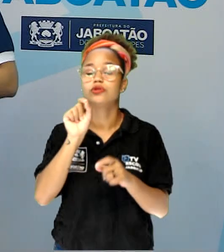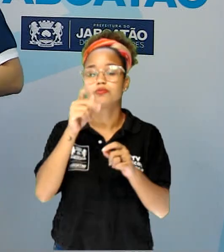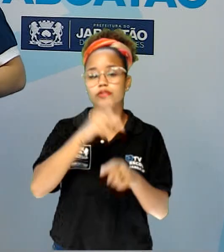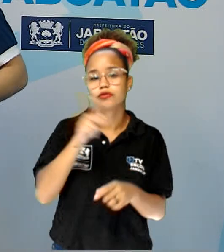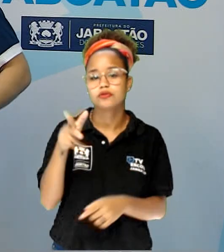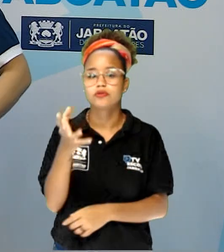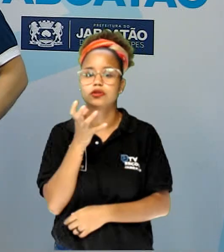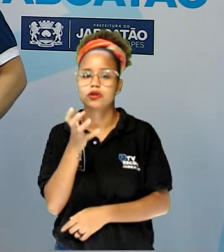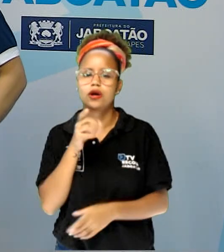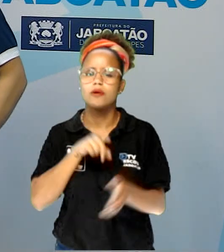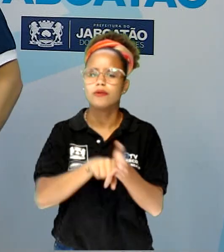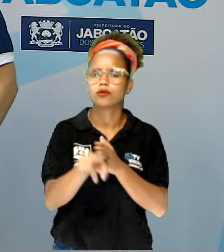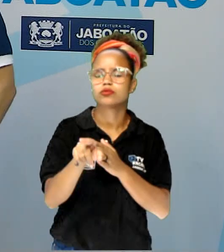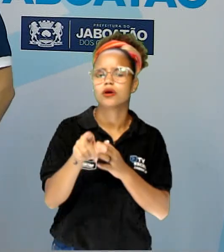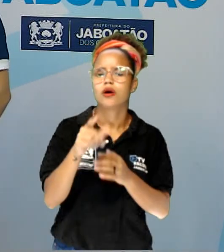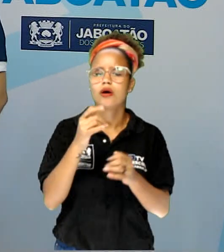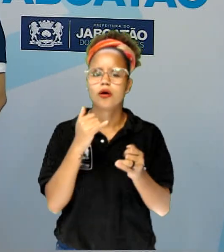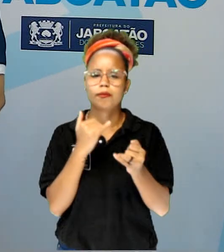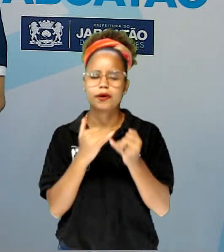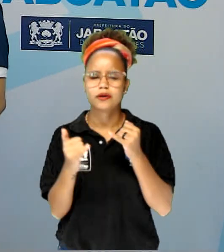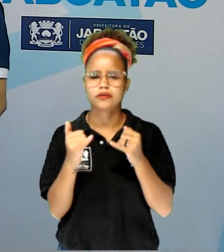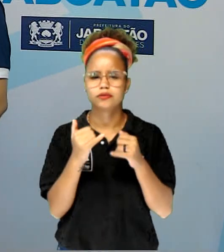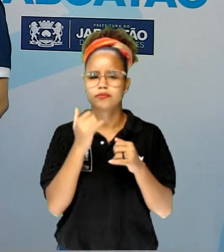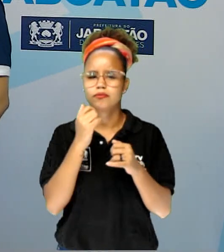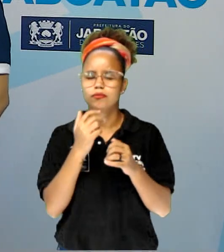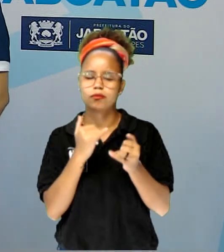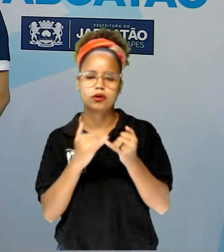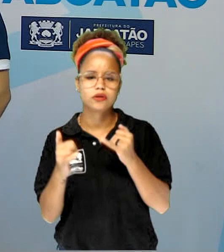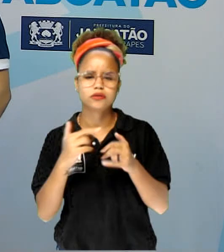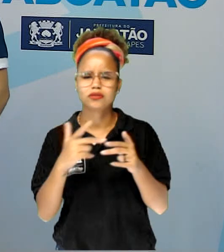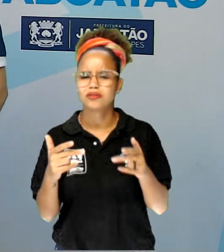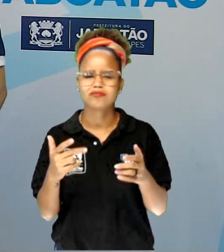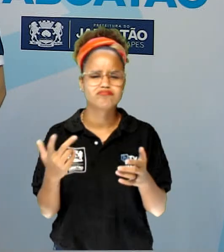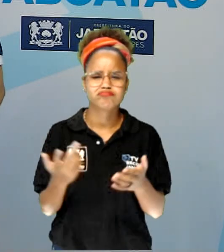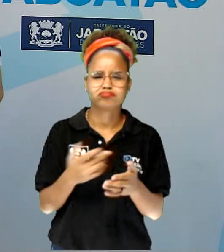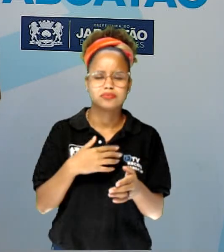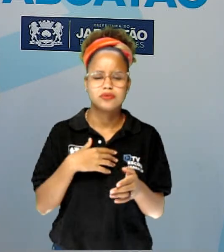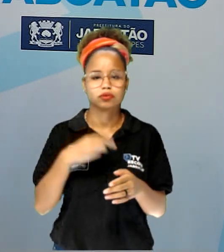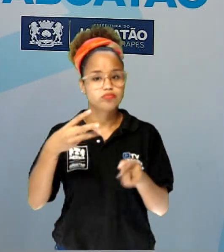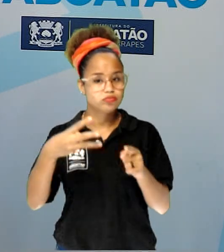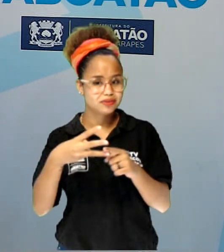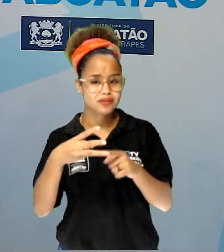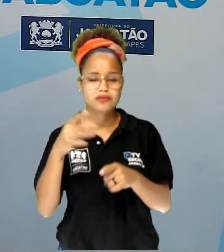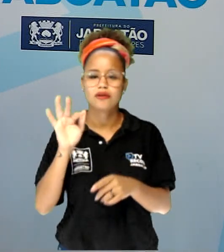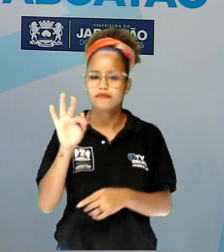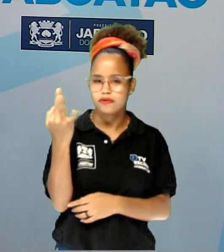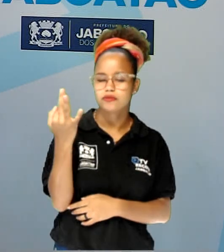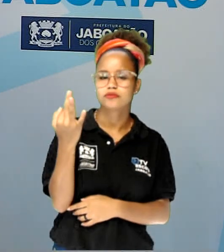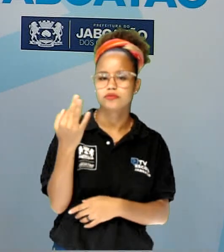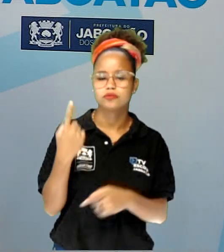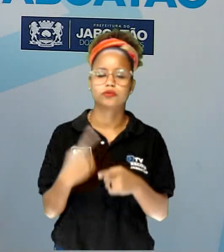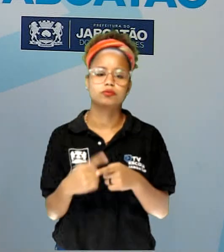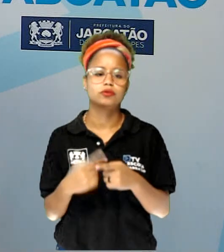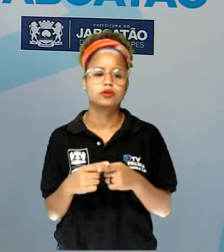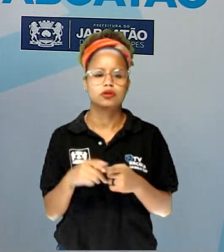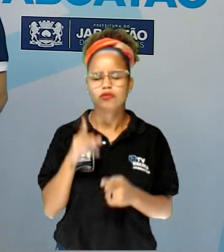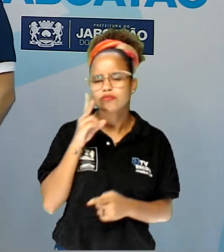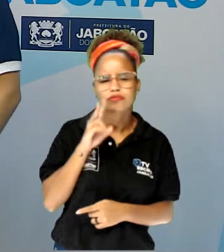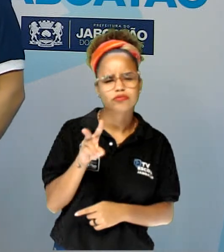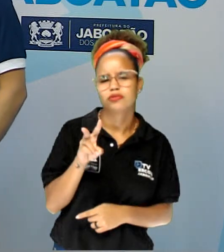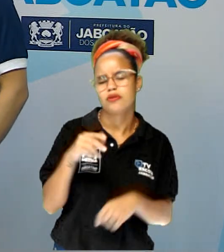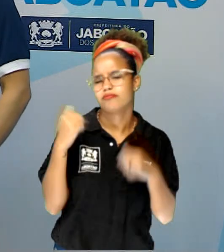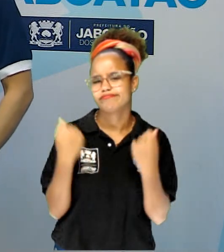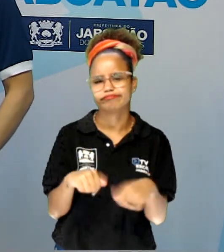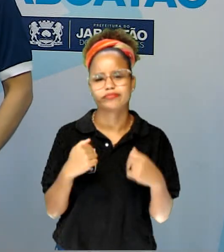perguntas parecem aleatórias. Então isso faz o nosso texto 3 parecer falso, né? Porque de fato a gente não vê a necessidade